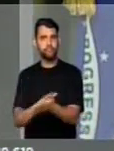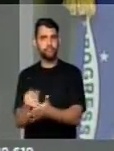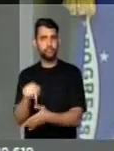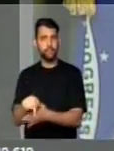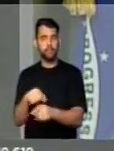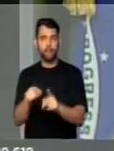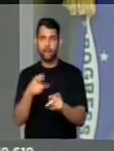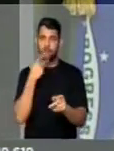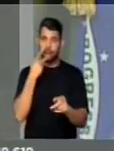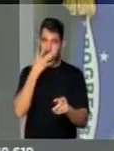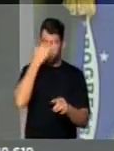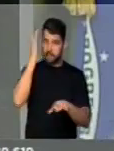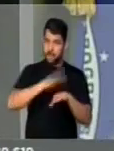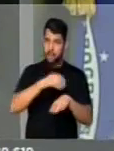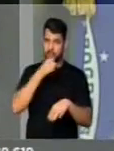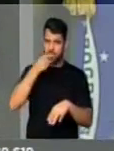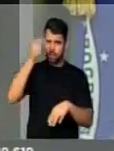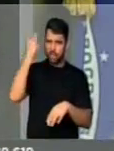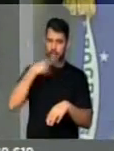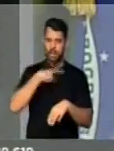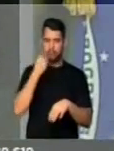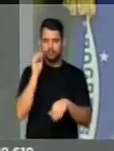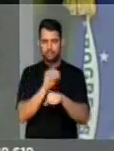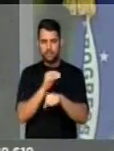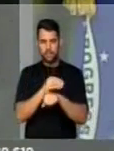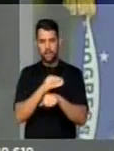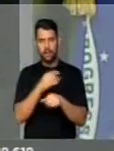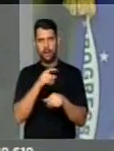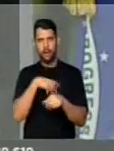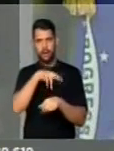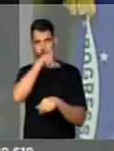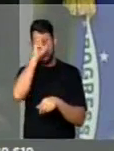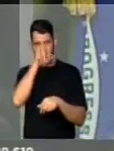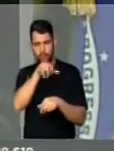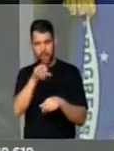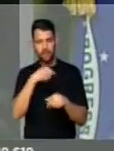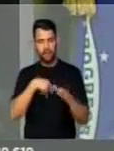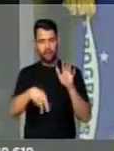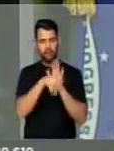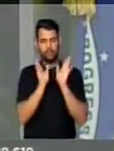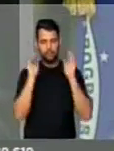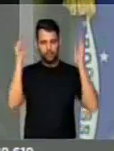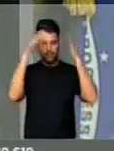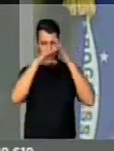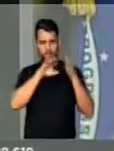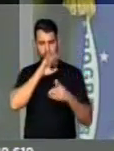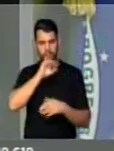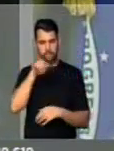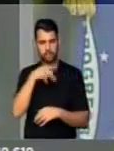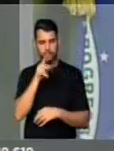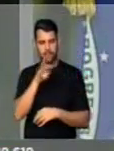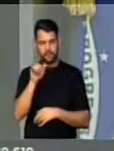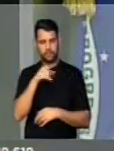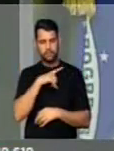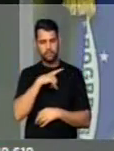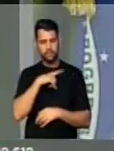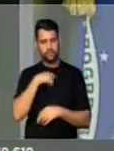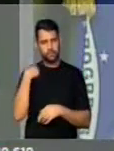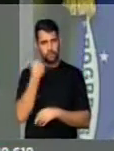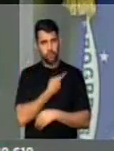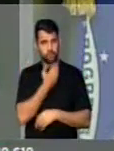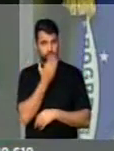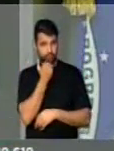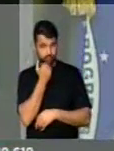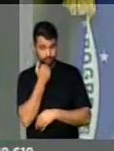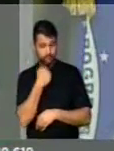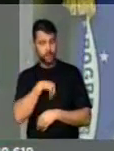mais antigos que o agricultor alimenta da formiga ao papa, deputado Flavinho. Afinal de contas, toda vez quando nós nos